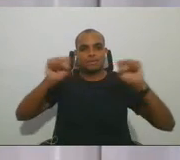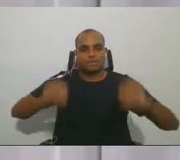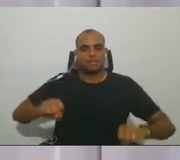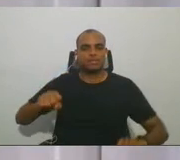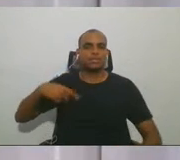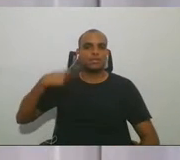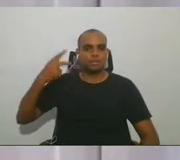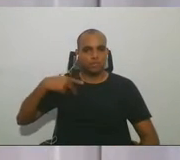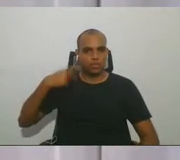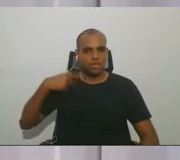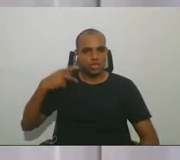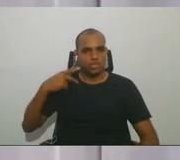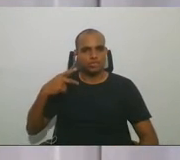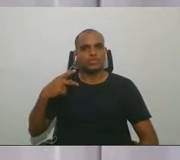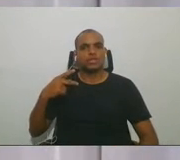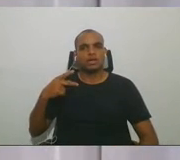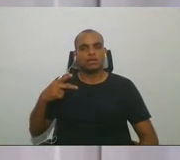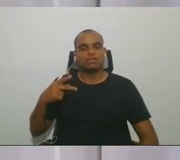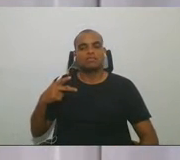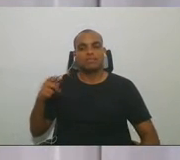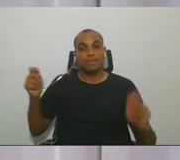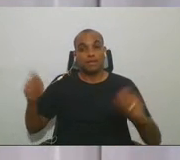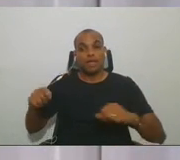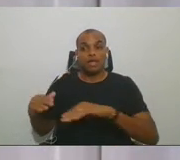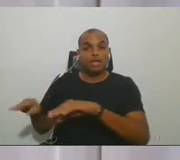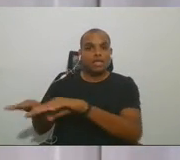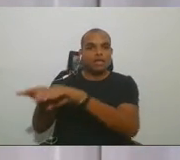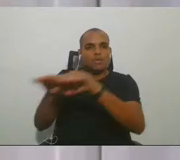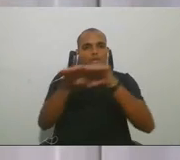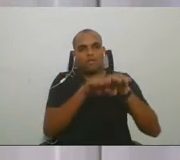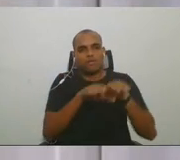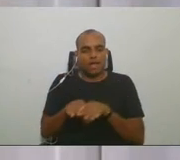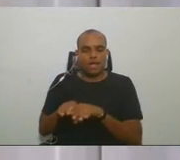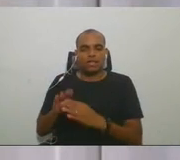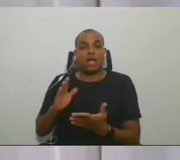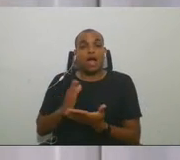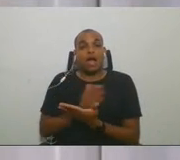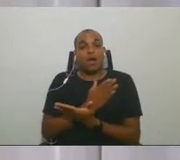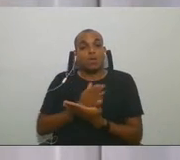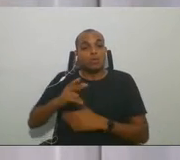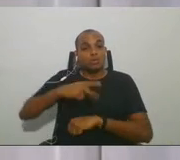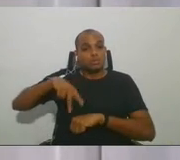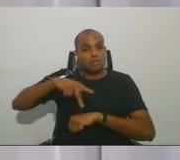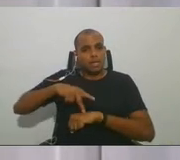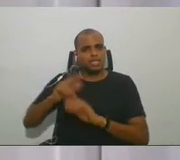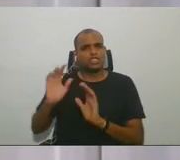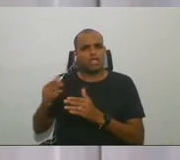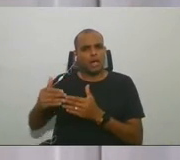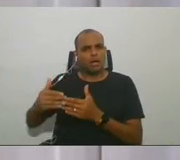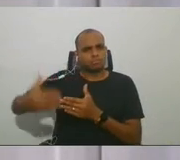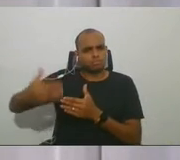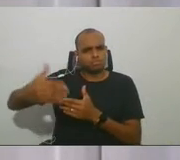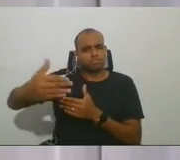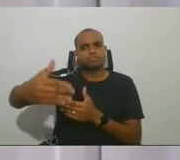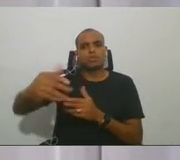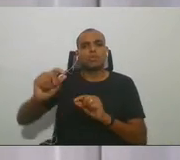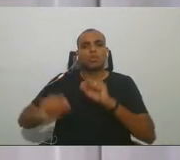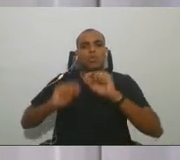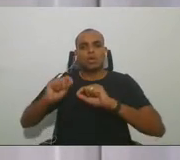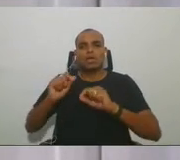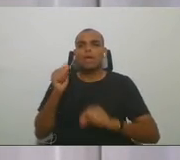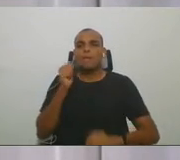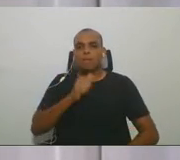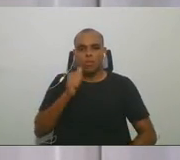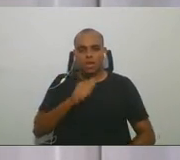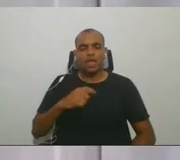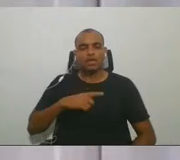possibilitar o desempenho político igualitário. Existem países que têm avançado nessa paridade para representação